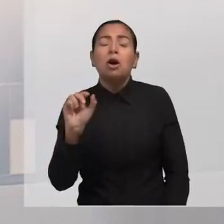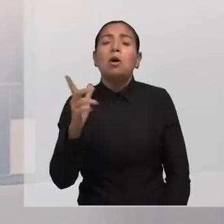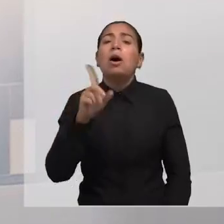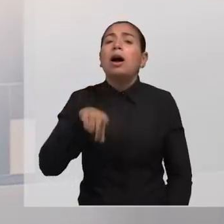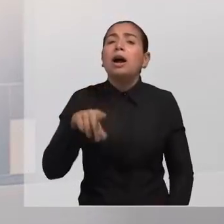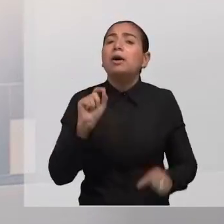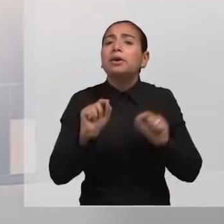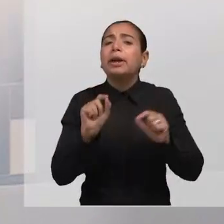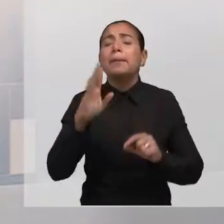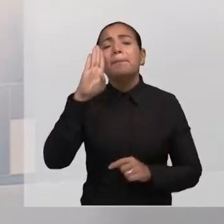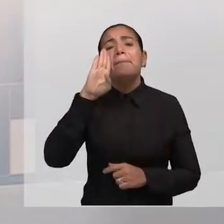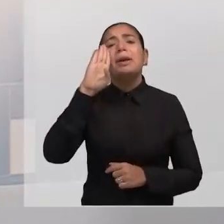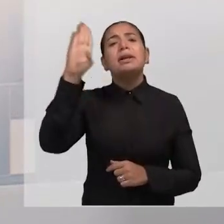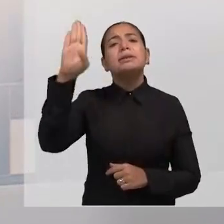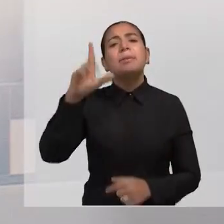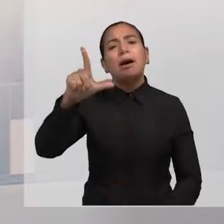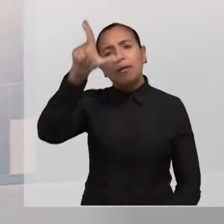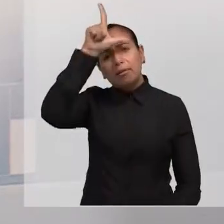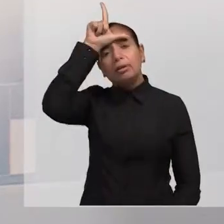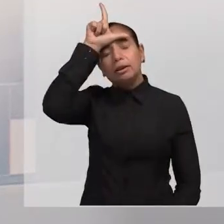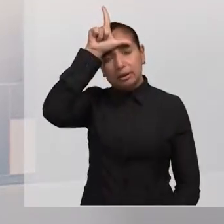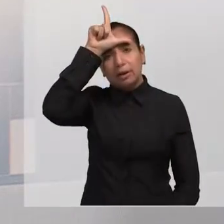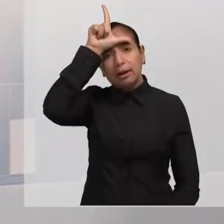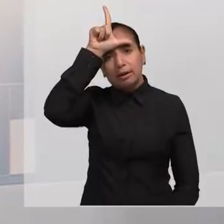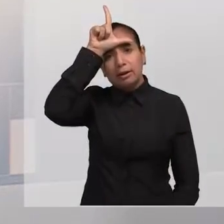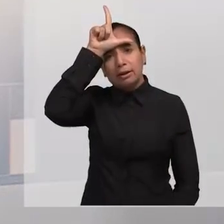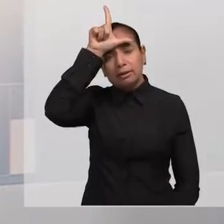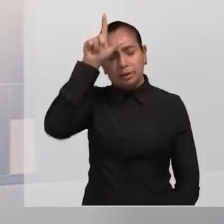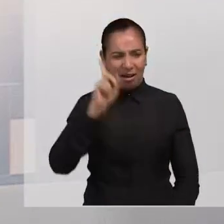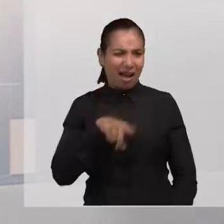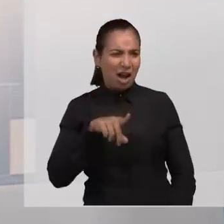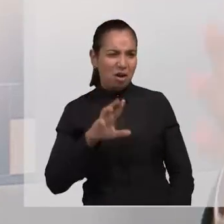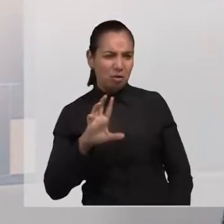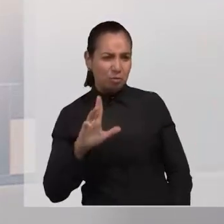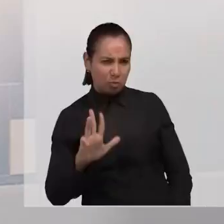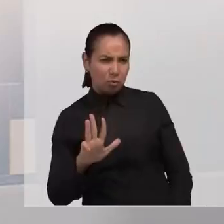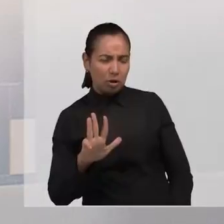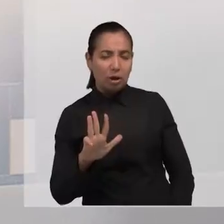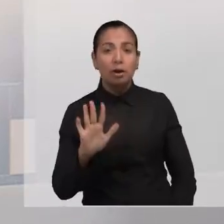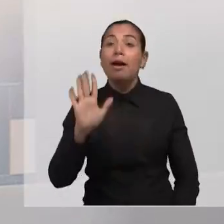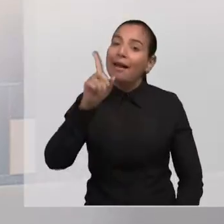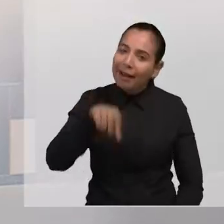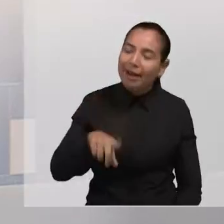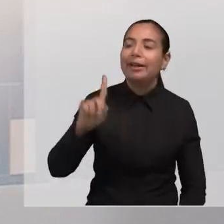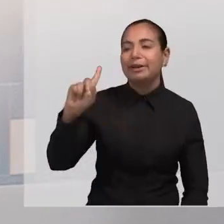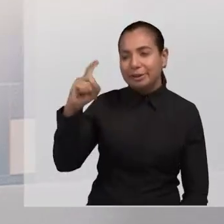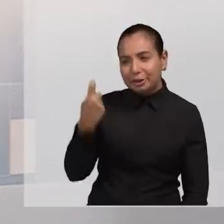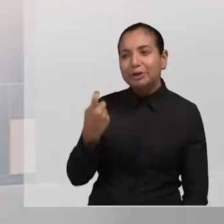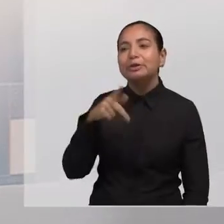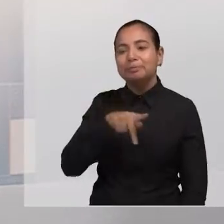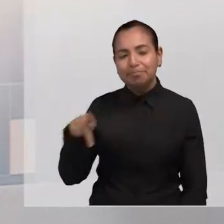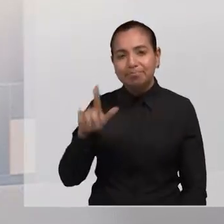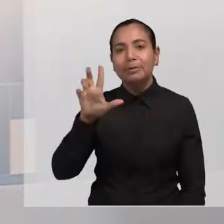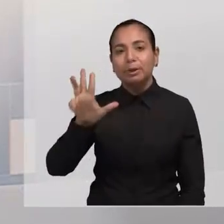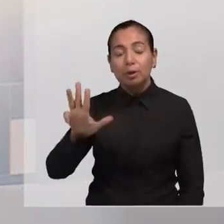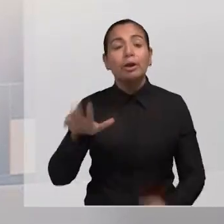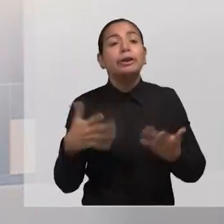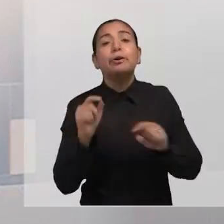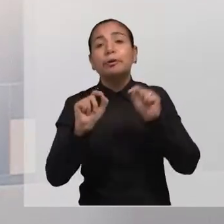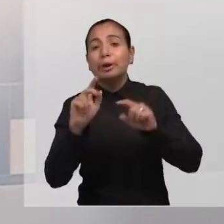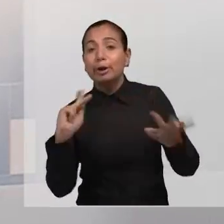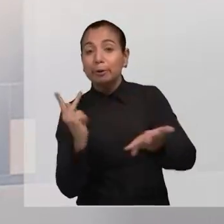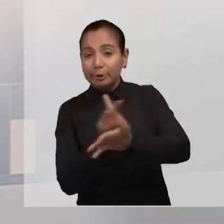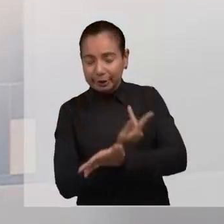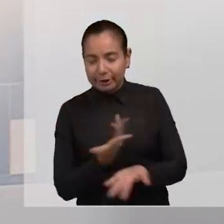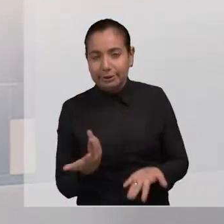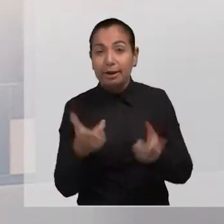principal liderança... É o Lula. Na corrida? É o Lula. É o ex-presidente Lula. É. Então, o que acontece? Numa